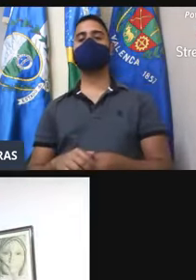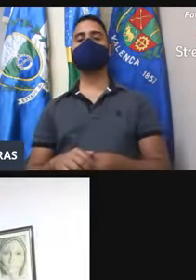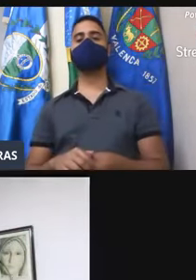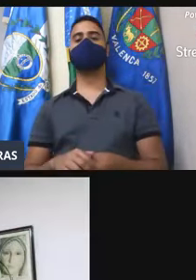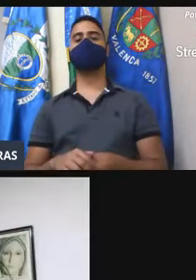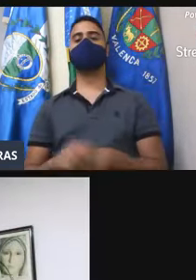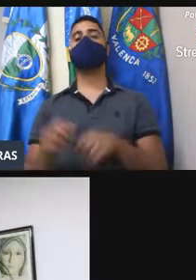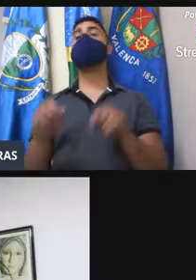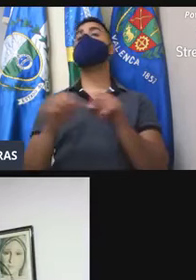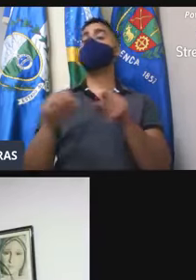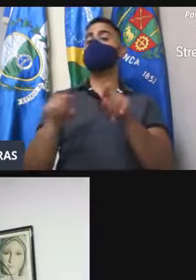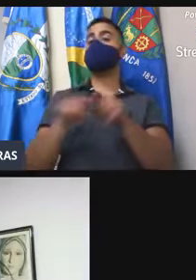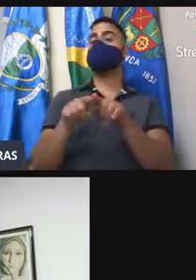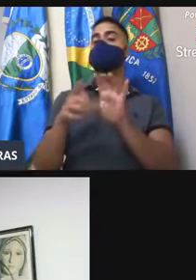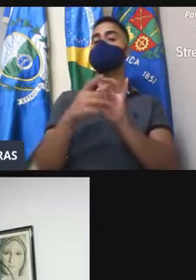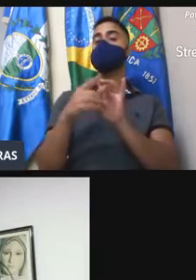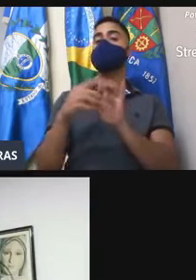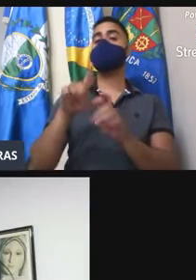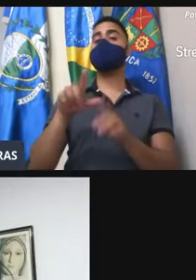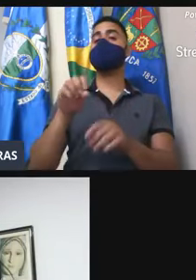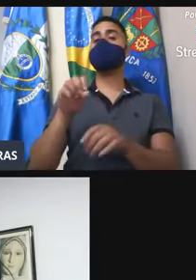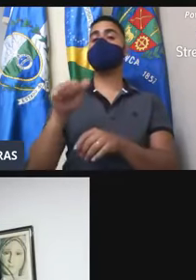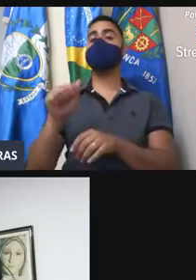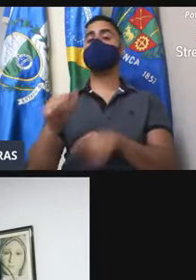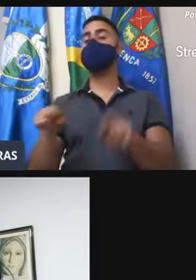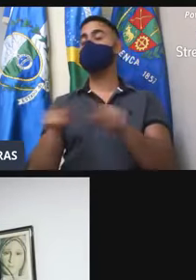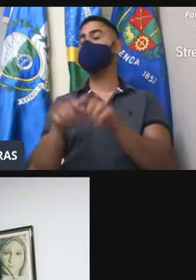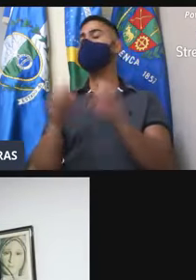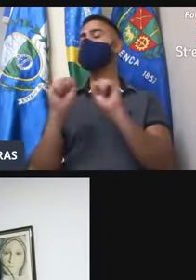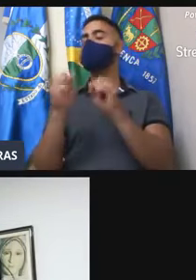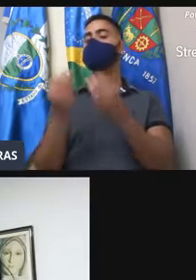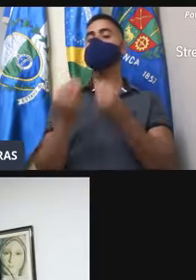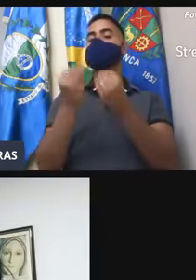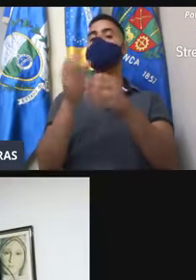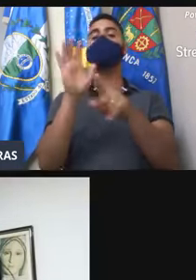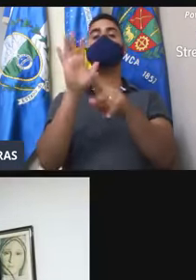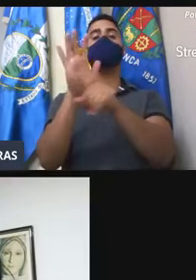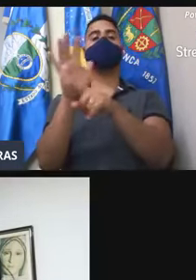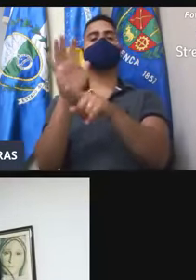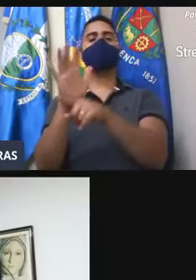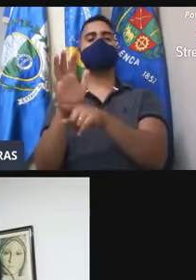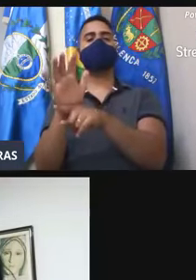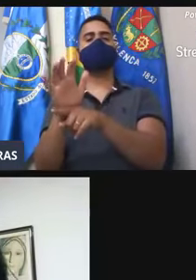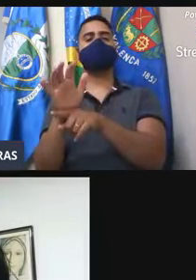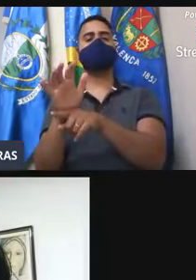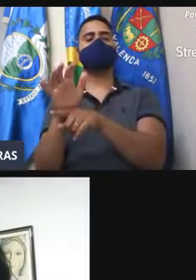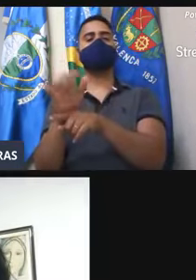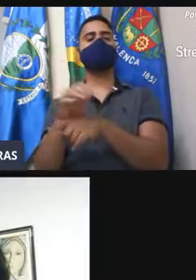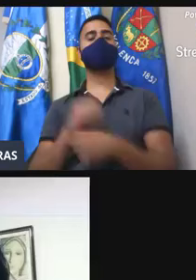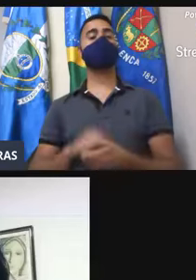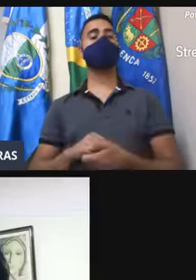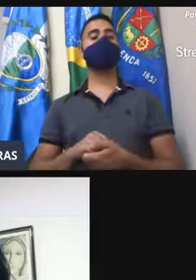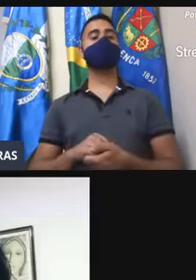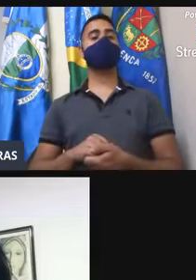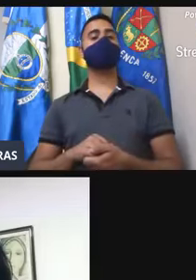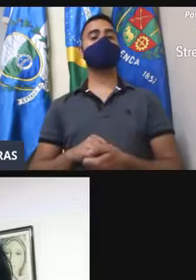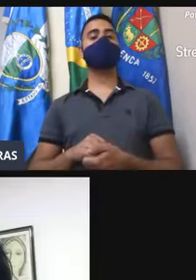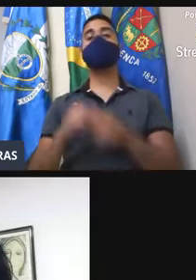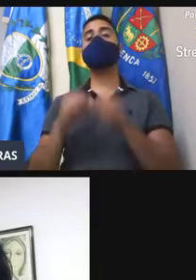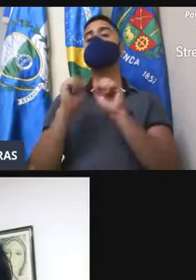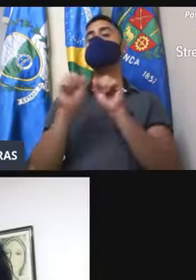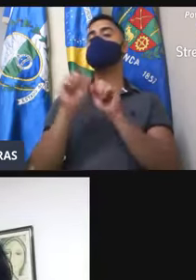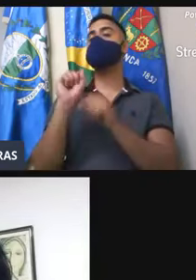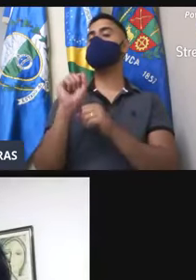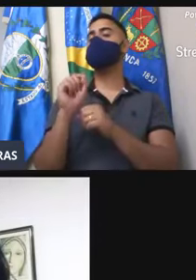na LOA, para que a LOA possa contemplar também uma verba específica, provavelmente vai ser dentro da rubrica da assistência social, e a gente possa